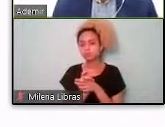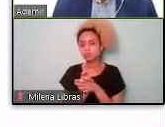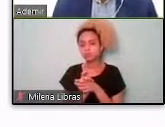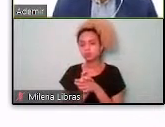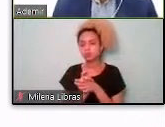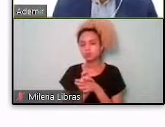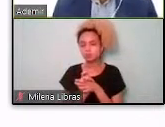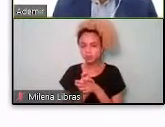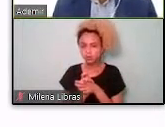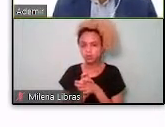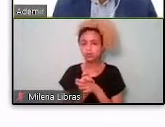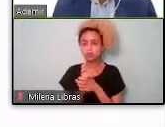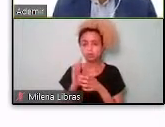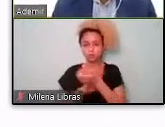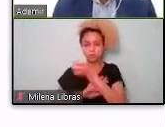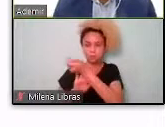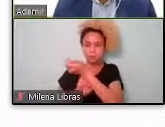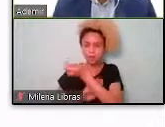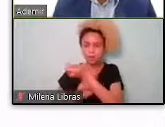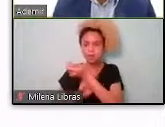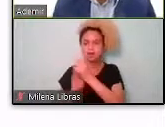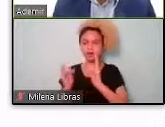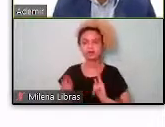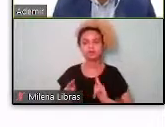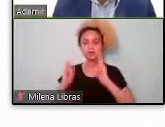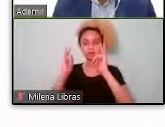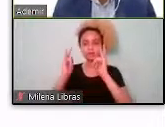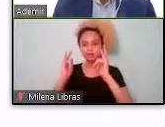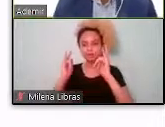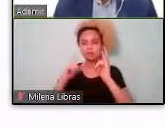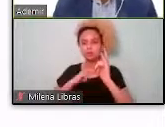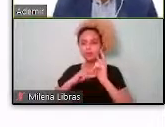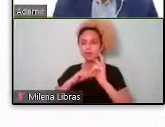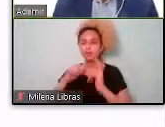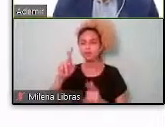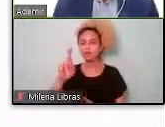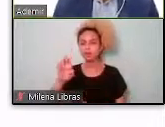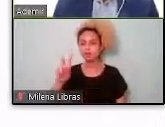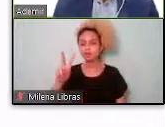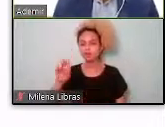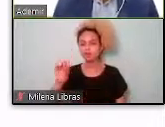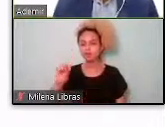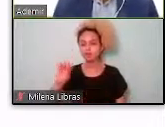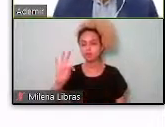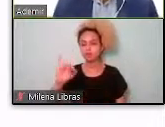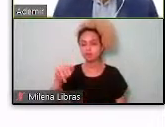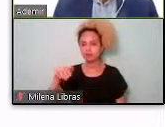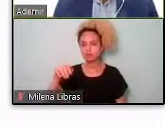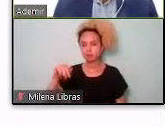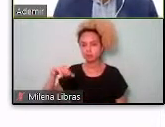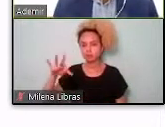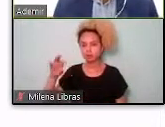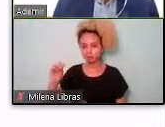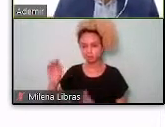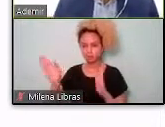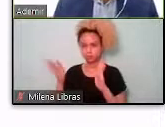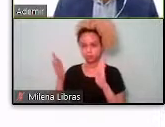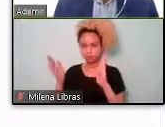Enquanto nós temos pele, os edifícios têm revestimento. Nós possuímos um sistema